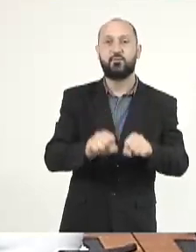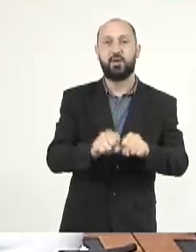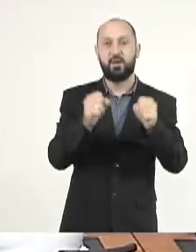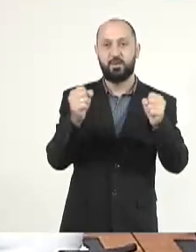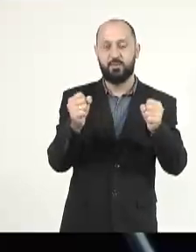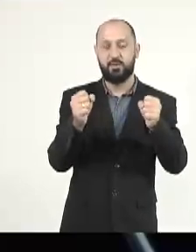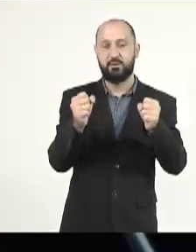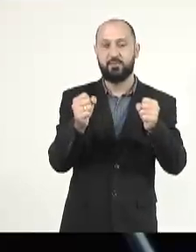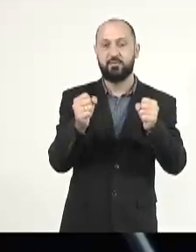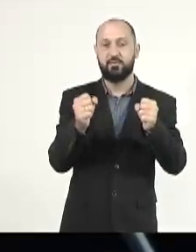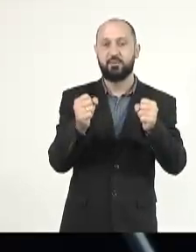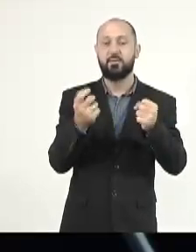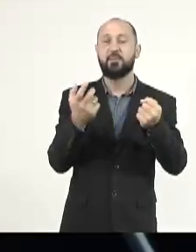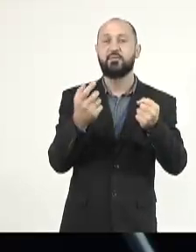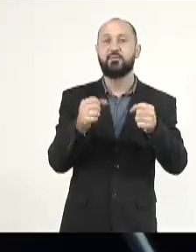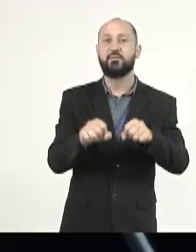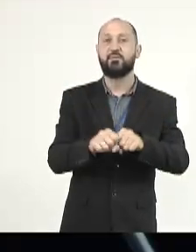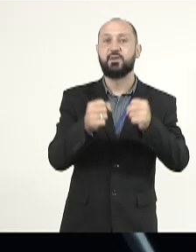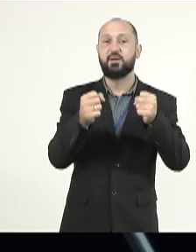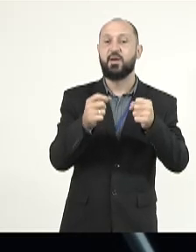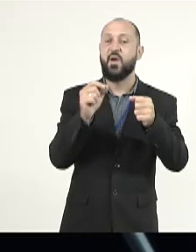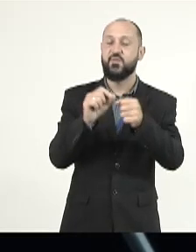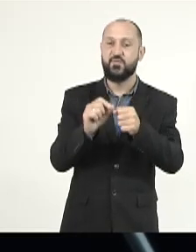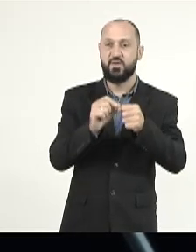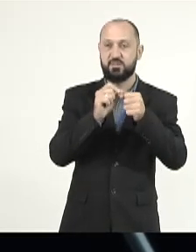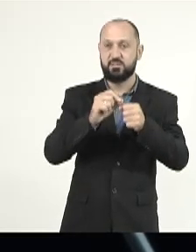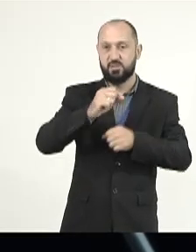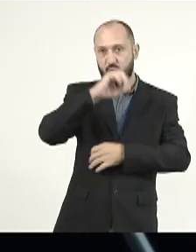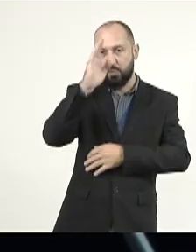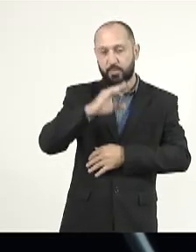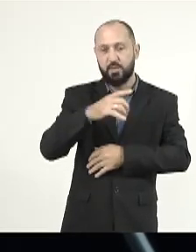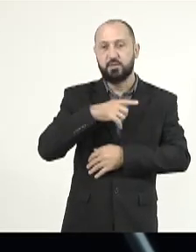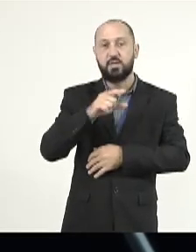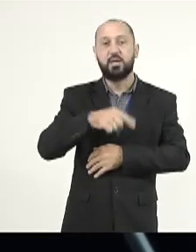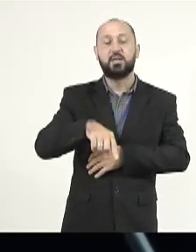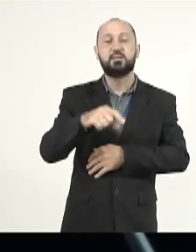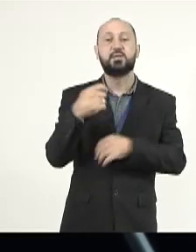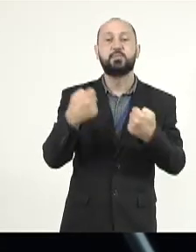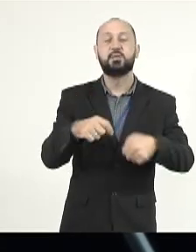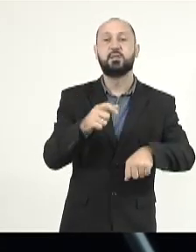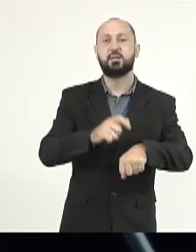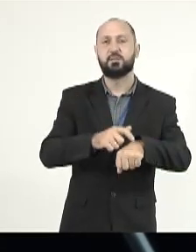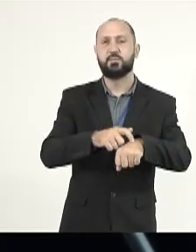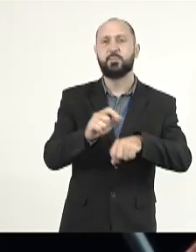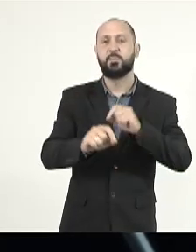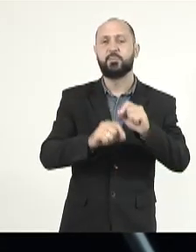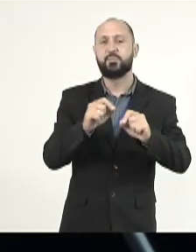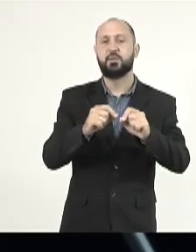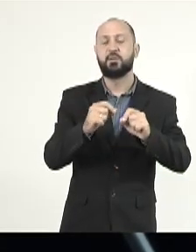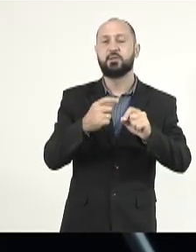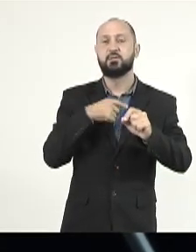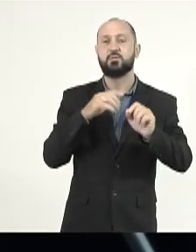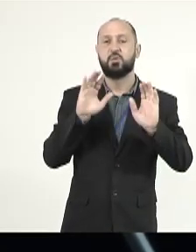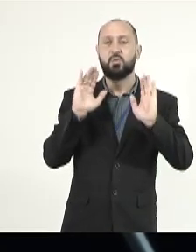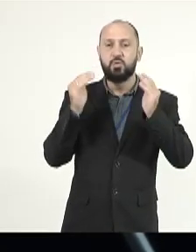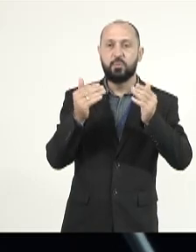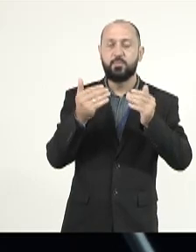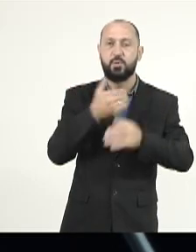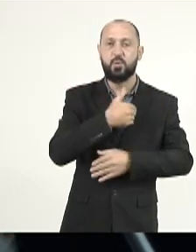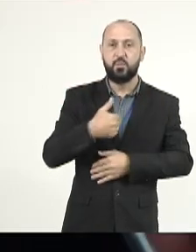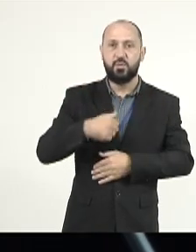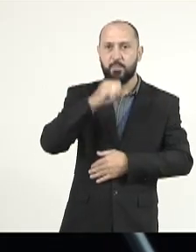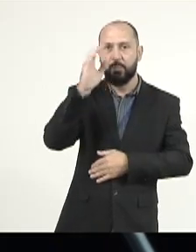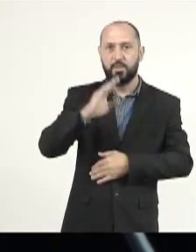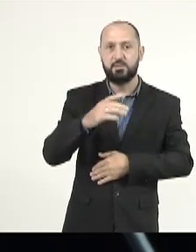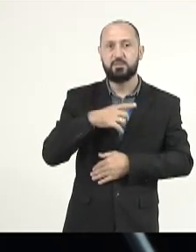brasileira, vai quebrar a produção brasileira daqueles que deveriam, nesse momento, ser prestigiados pelo governo